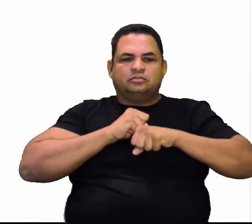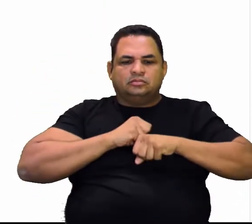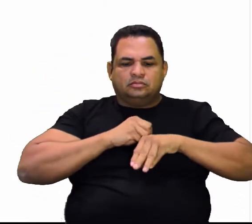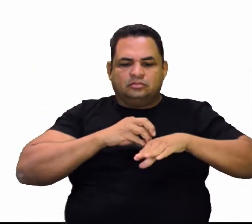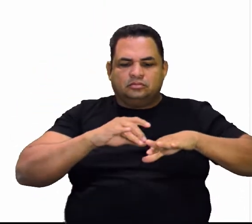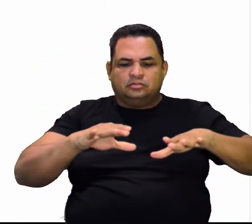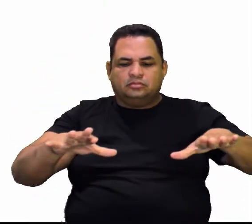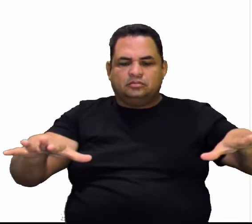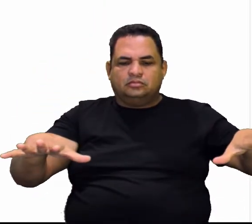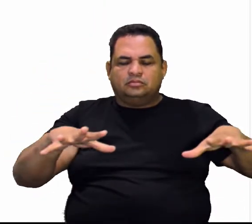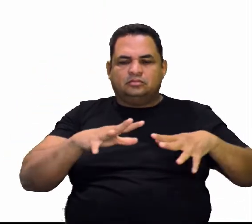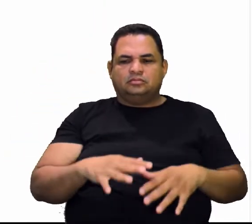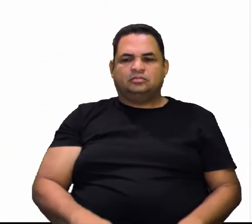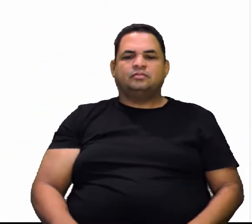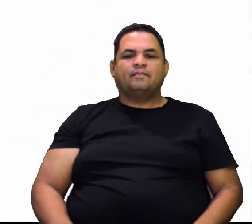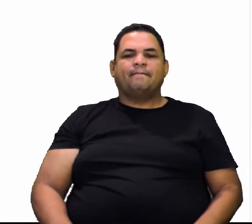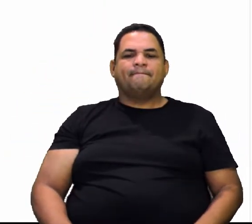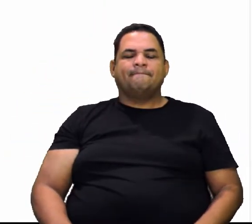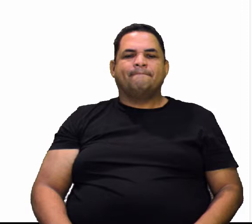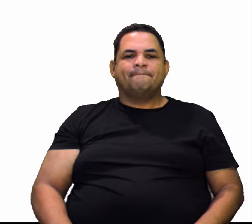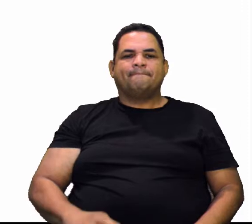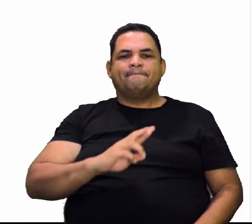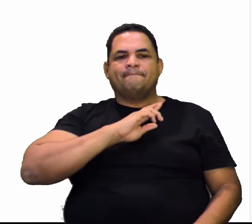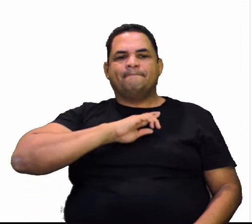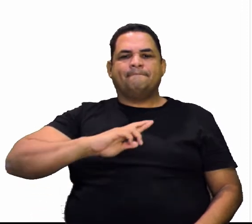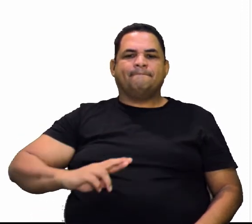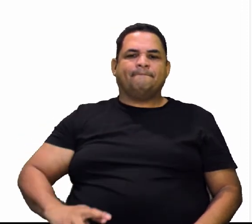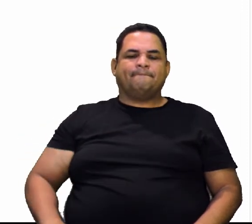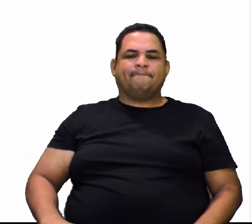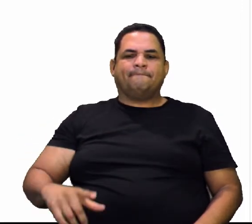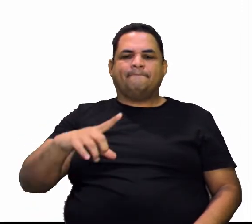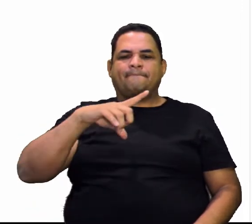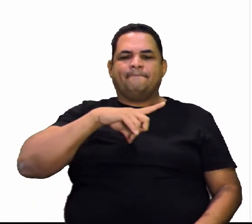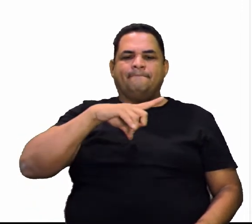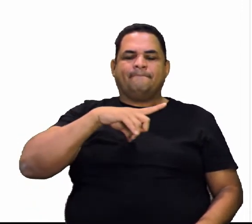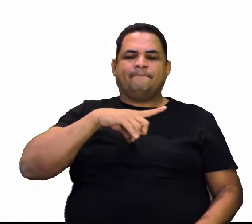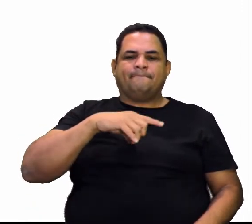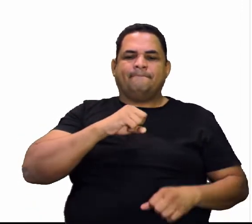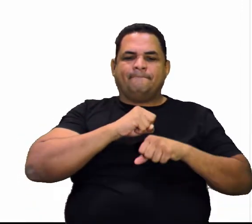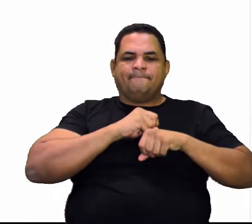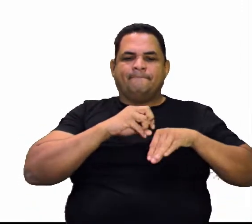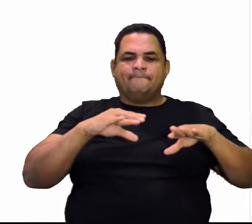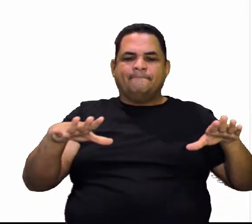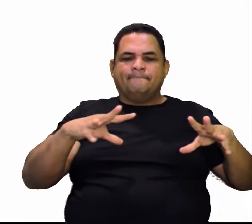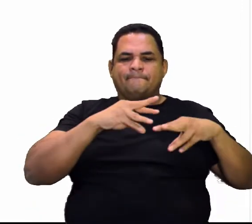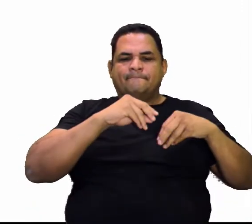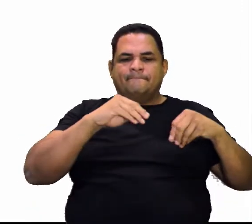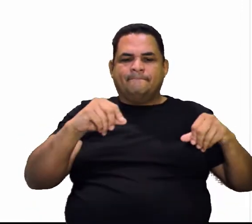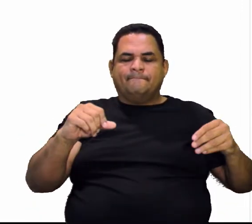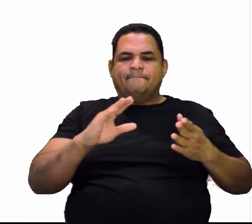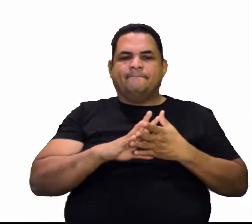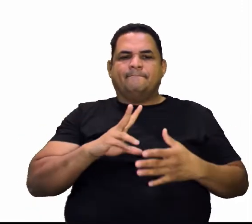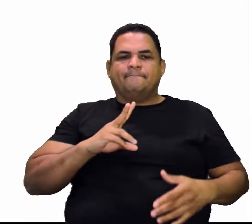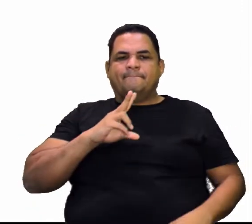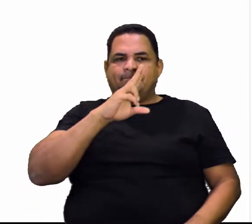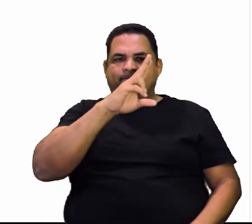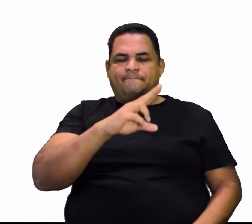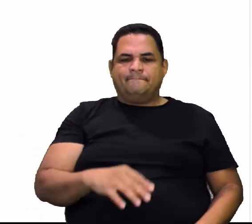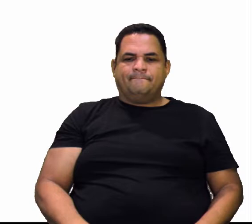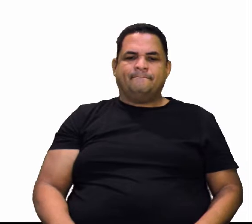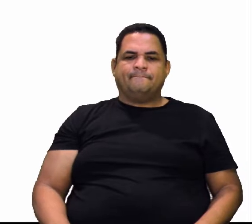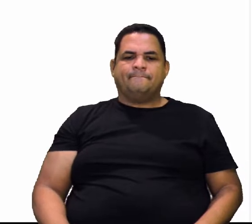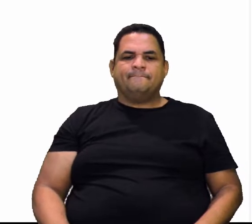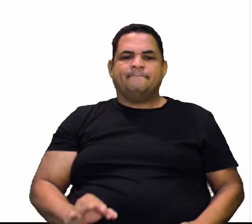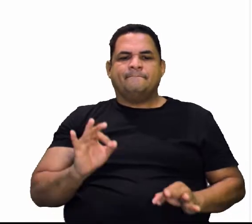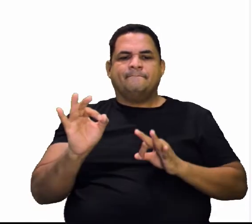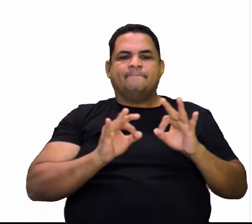e expandiu seu território. Na República, há uma expansão territorial muito forte. Então, aqui